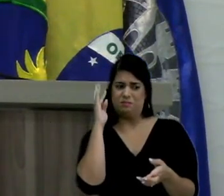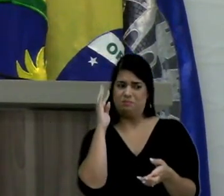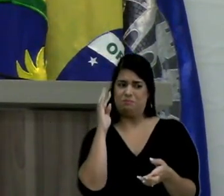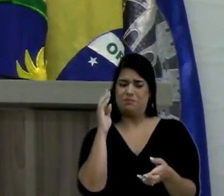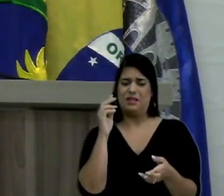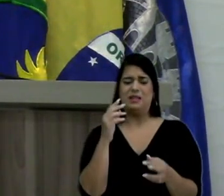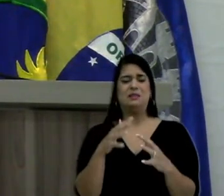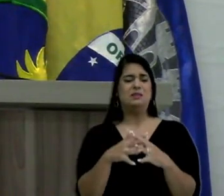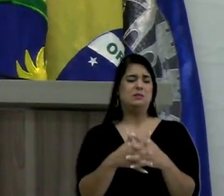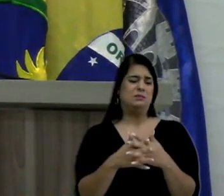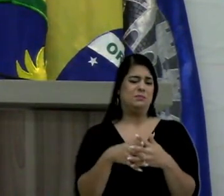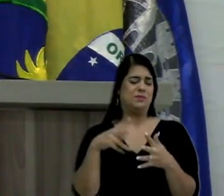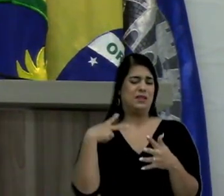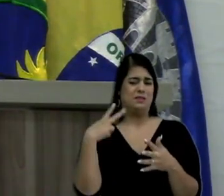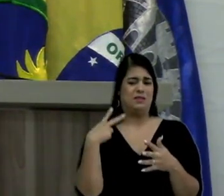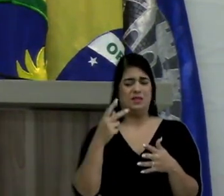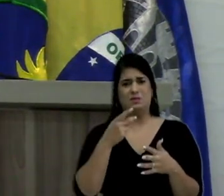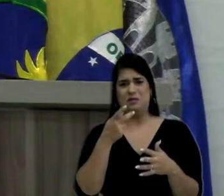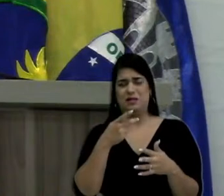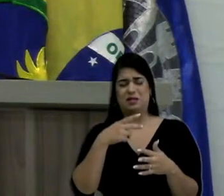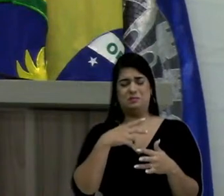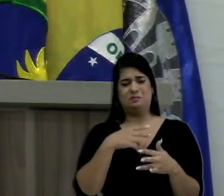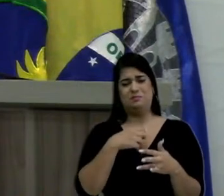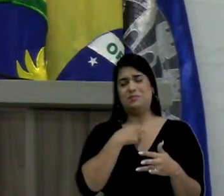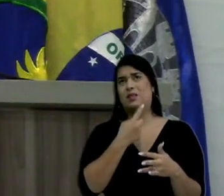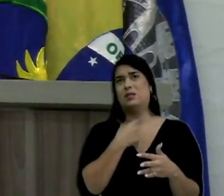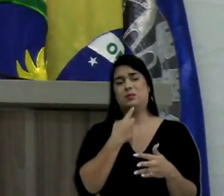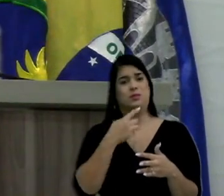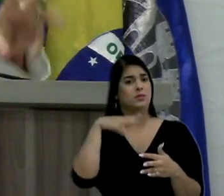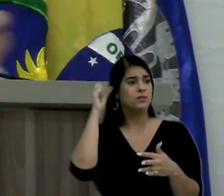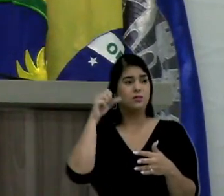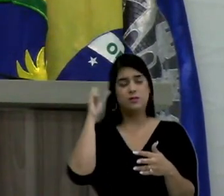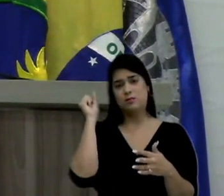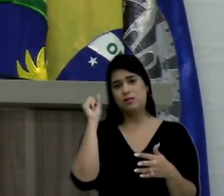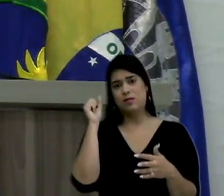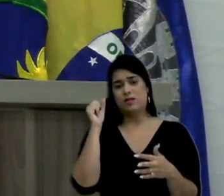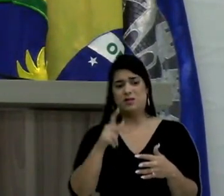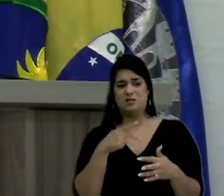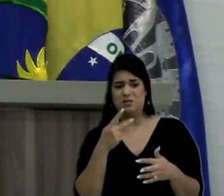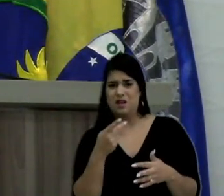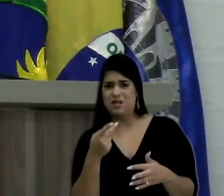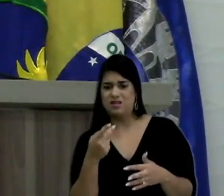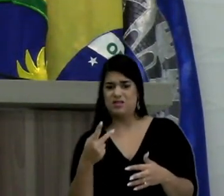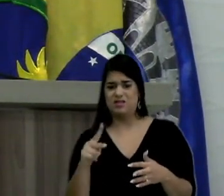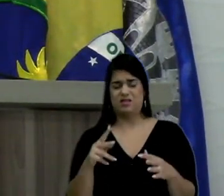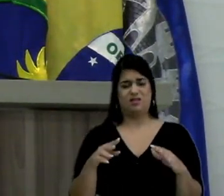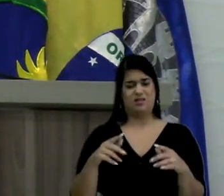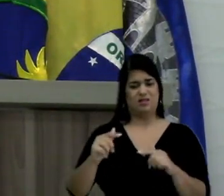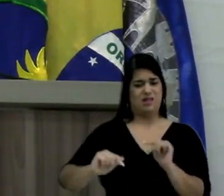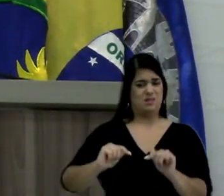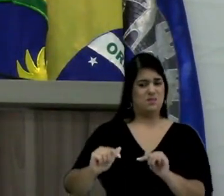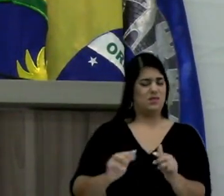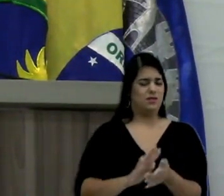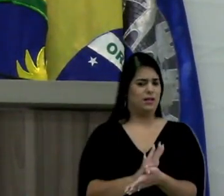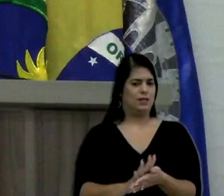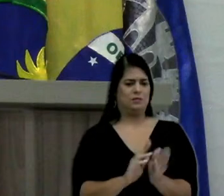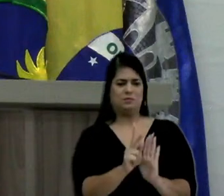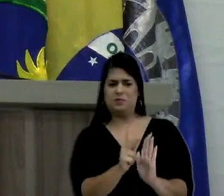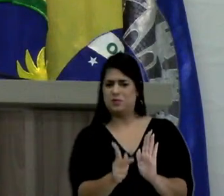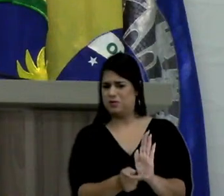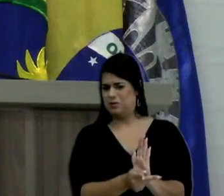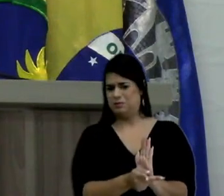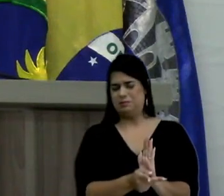vereador que vai falar eu não consigo nem ouvir Porque não fala do seu trabalho não fala de seu requerimento ou projeto que